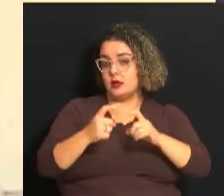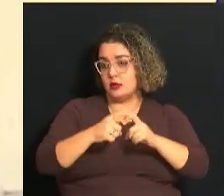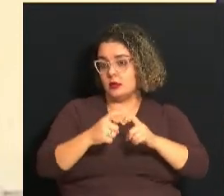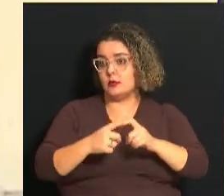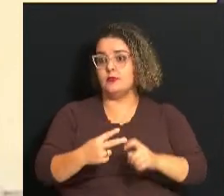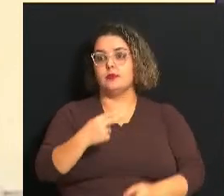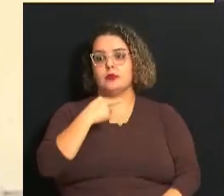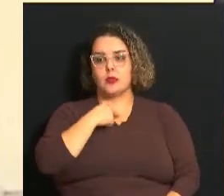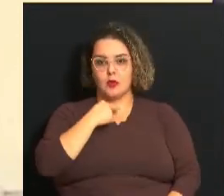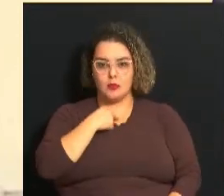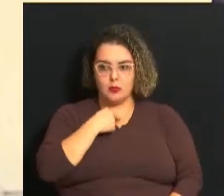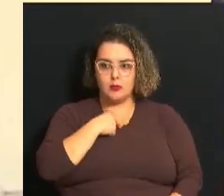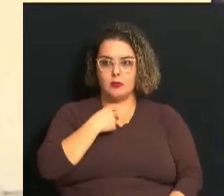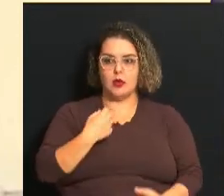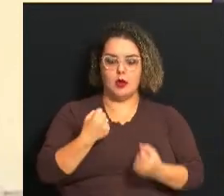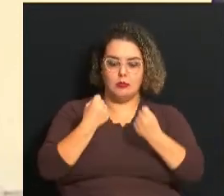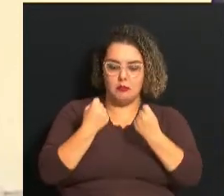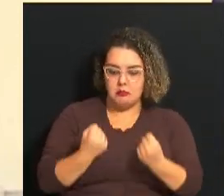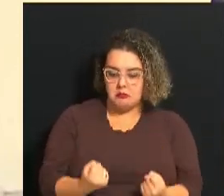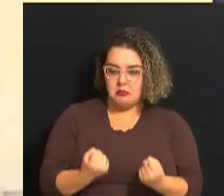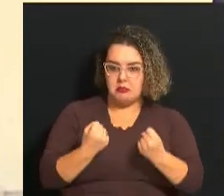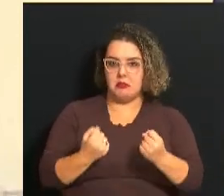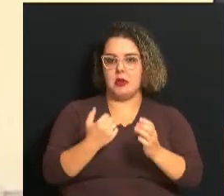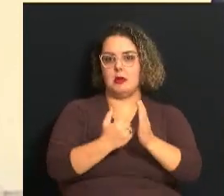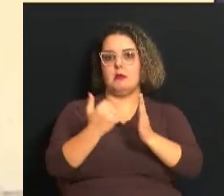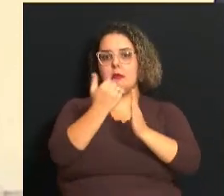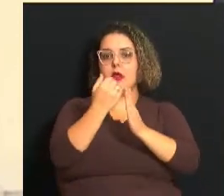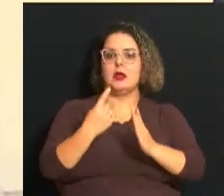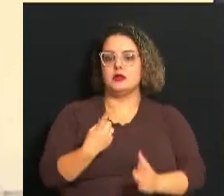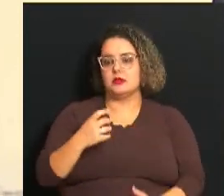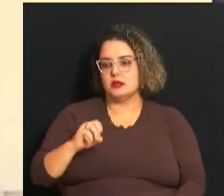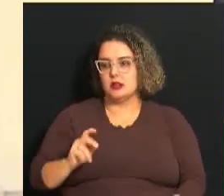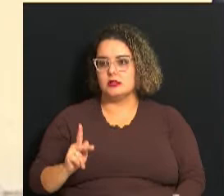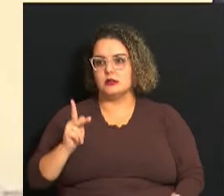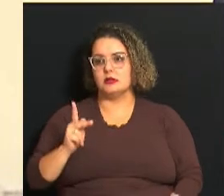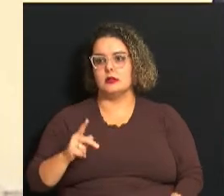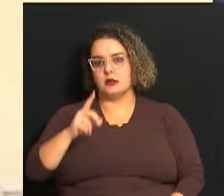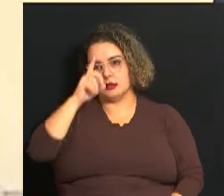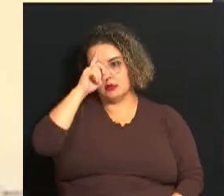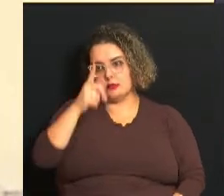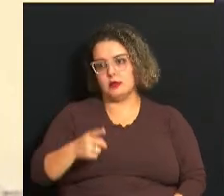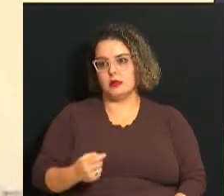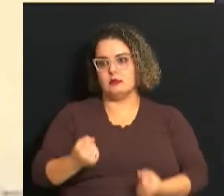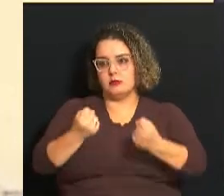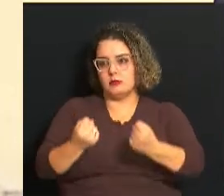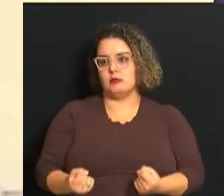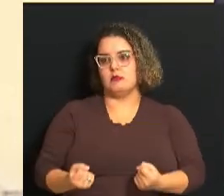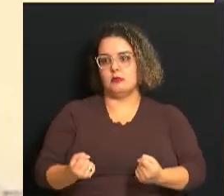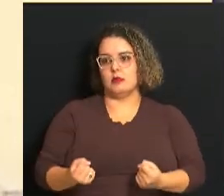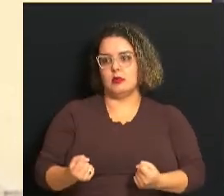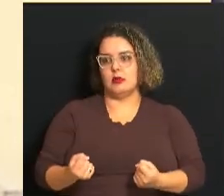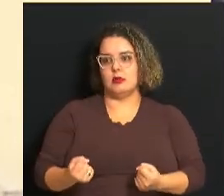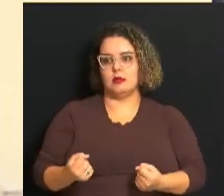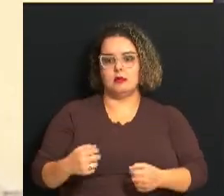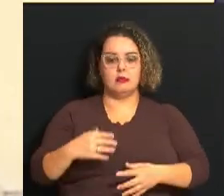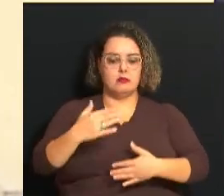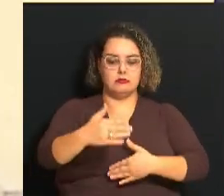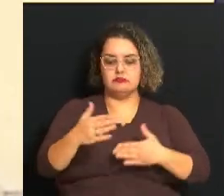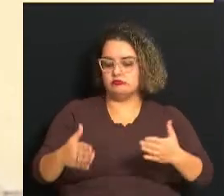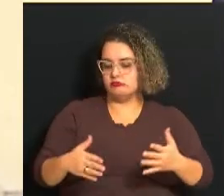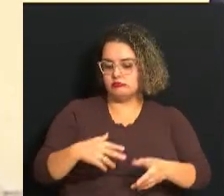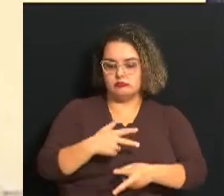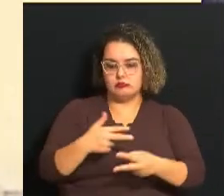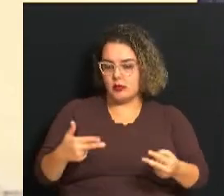não pode transportar peso superior a 10Kg E aí chefe Manda ele carregar uma determinada encomenda um